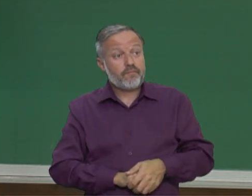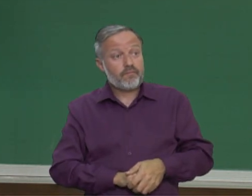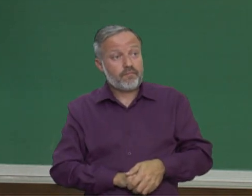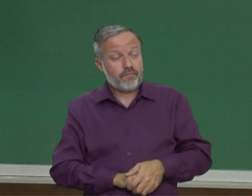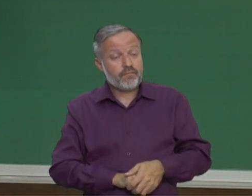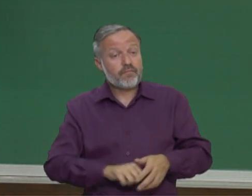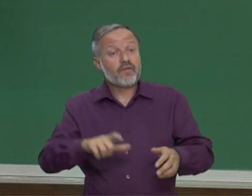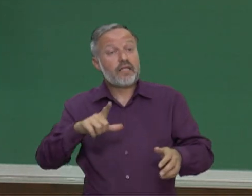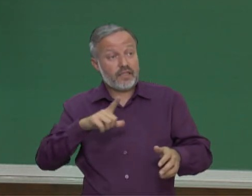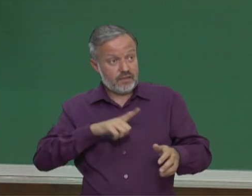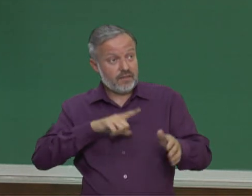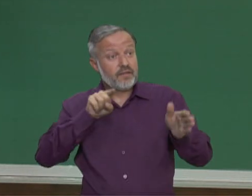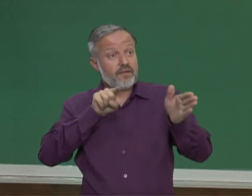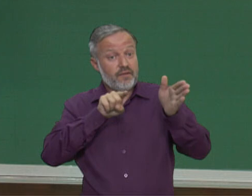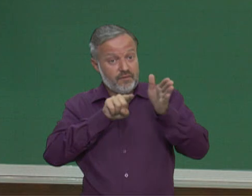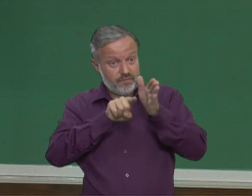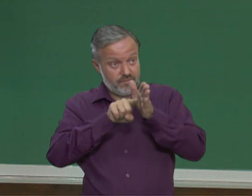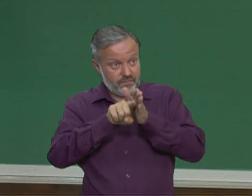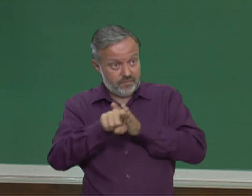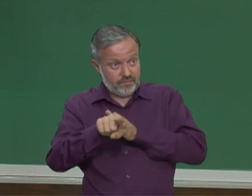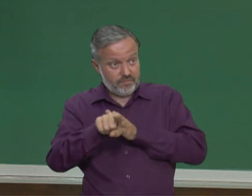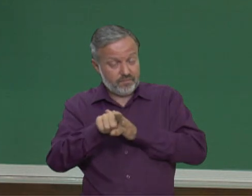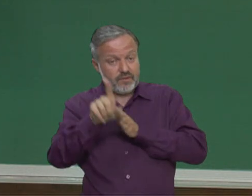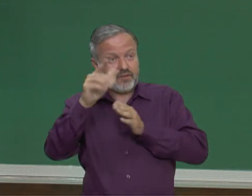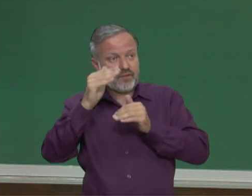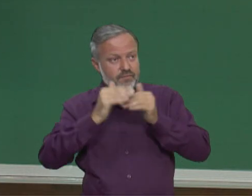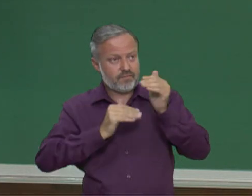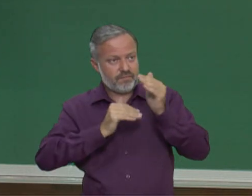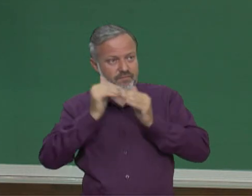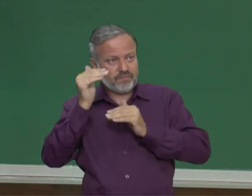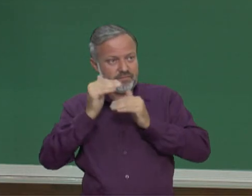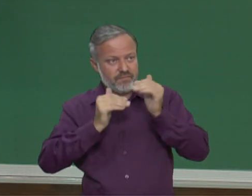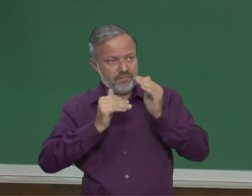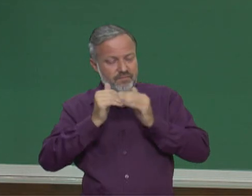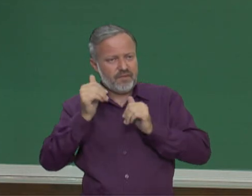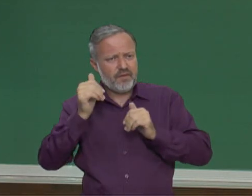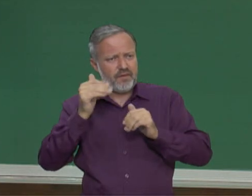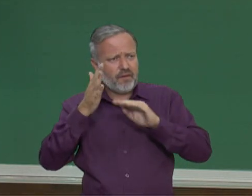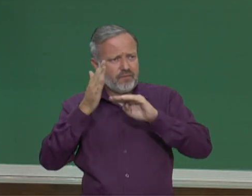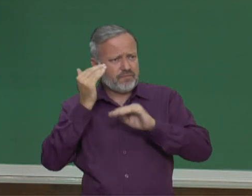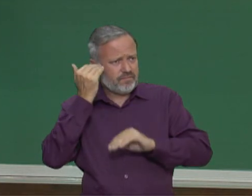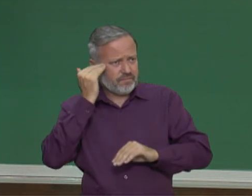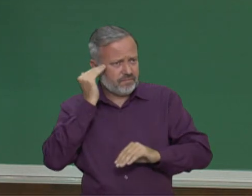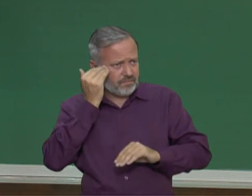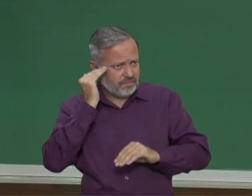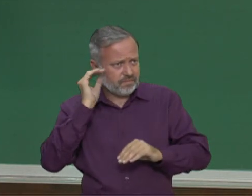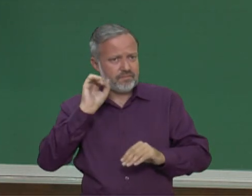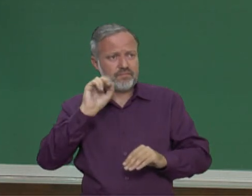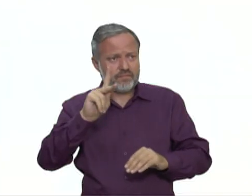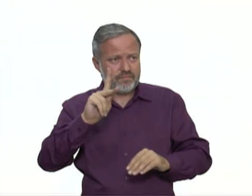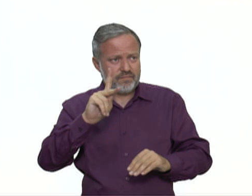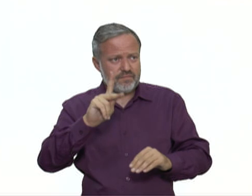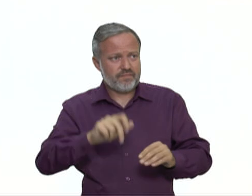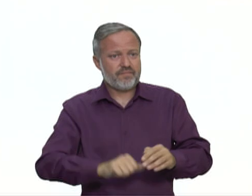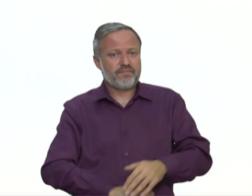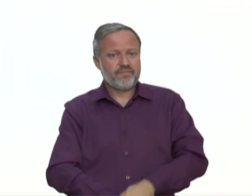outro, que é vamos fazer um quiz agora para colocar na prática aí, para ver se vocês conseguiram entender essa parte do NAFTA. Vamos lá.